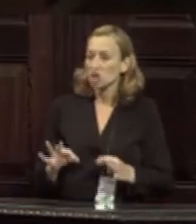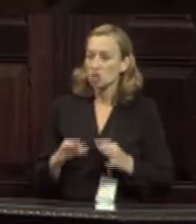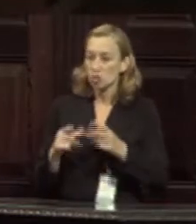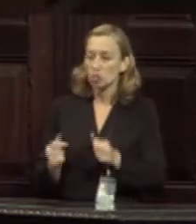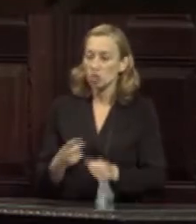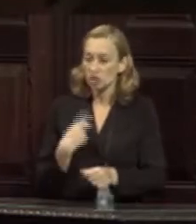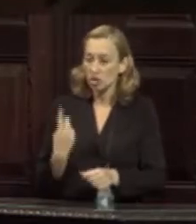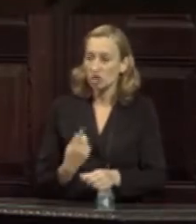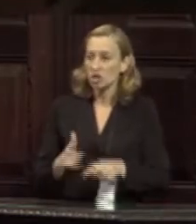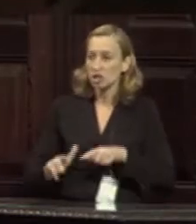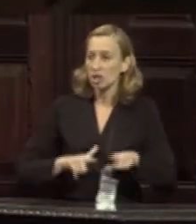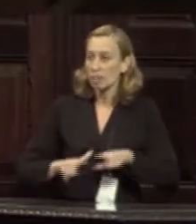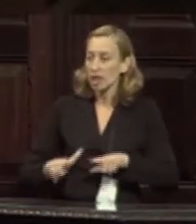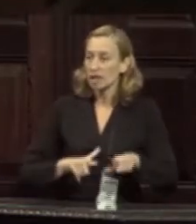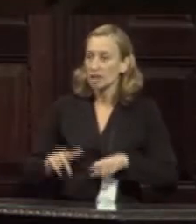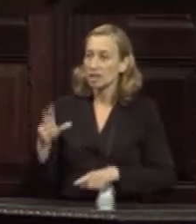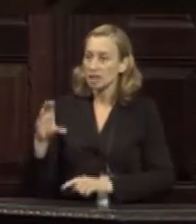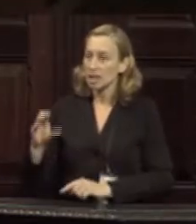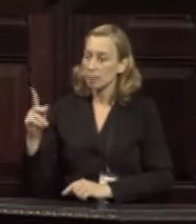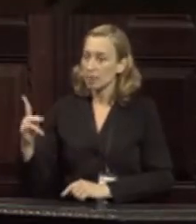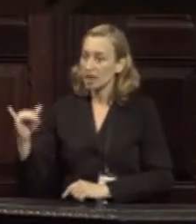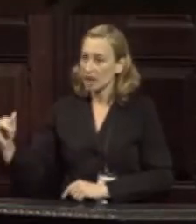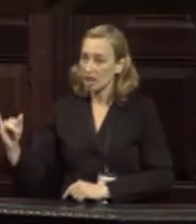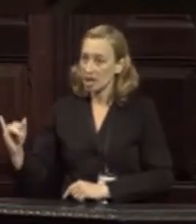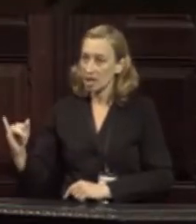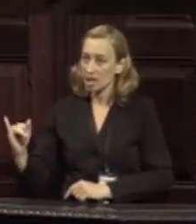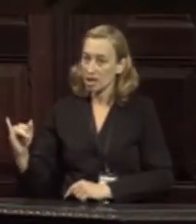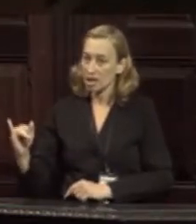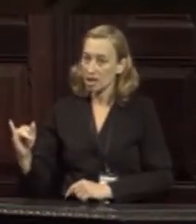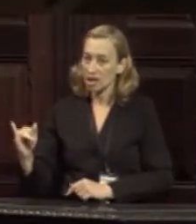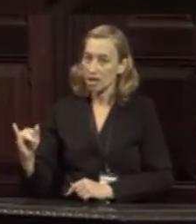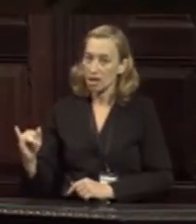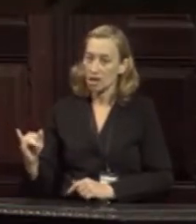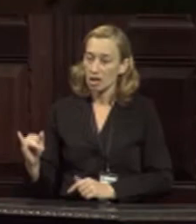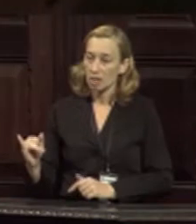para investigar os prejuízos da Petrobras